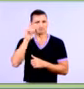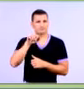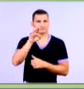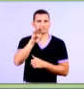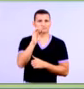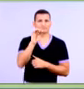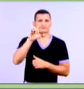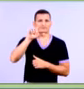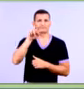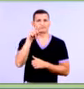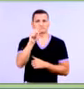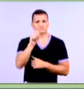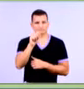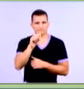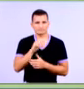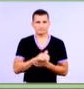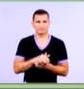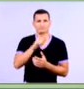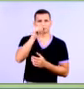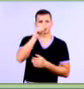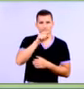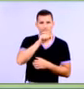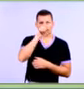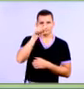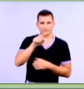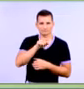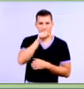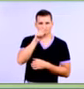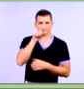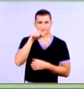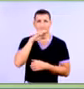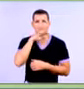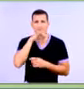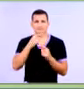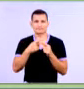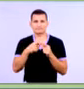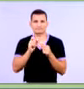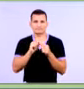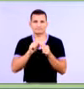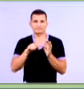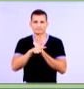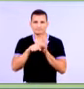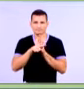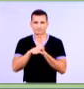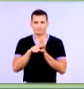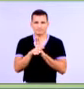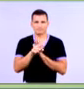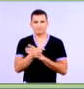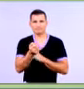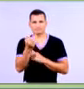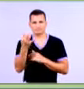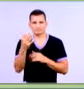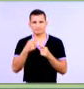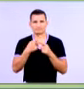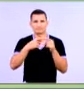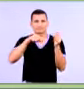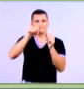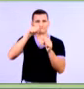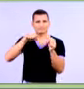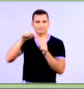bolha. A bolha, o desempenho dela é muito ruim porque ela faz muitas perguntas e ela faz muitas